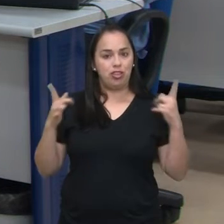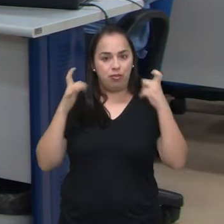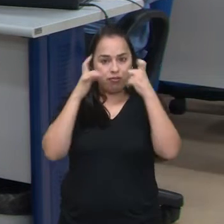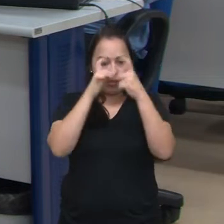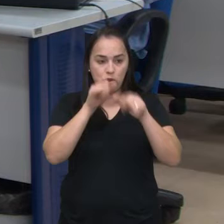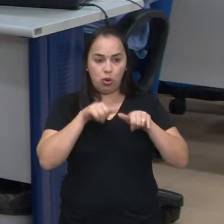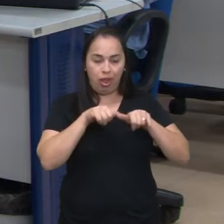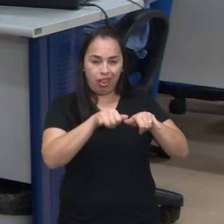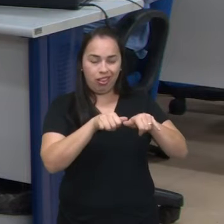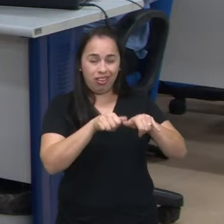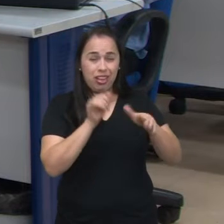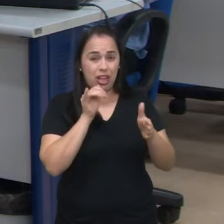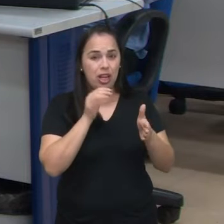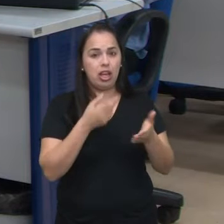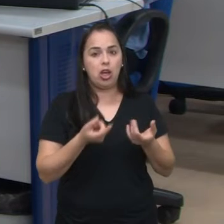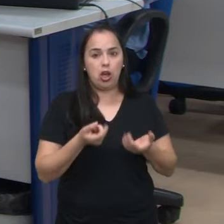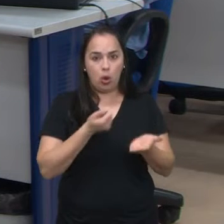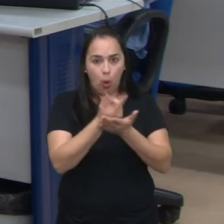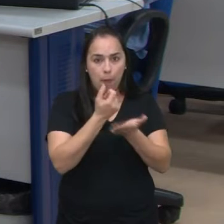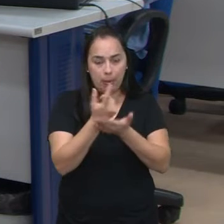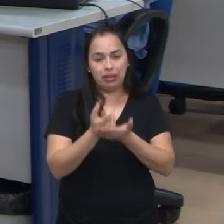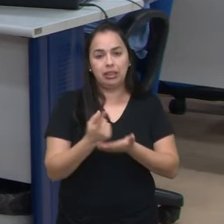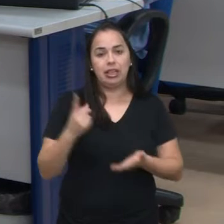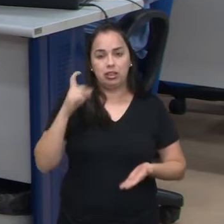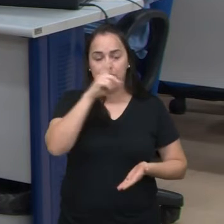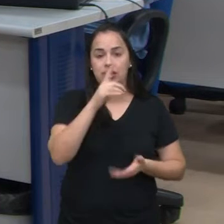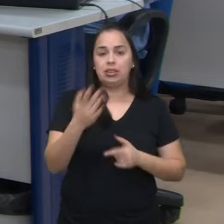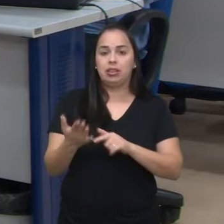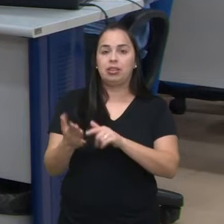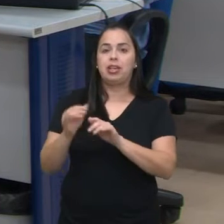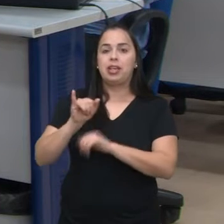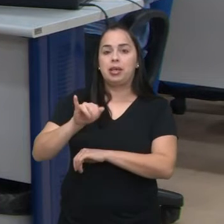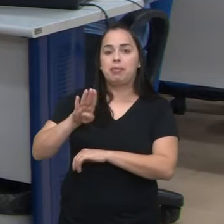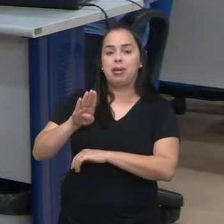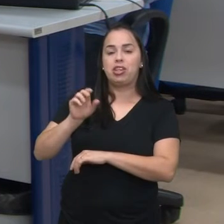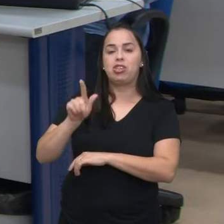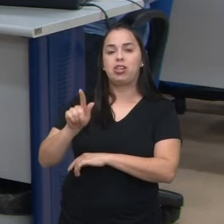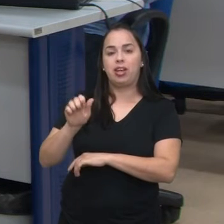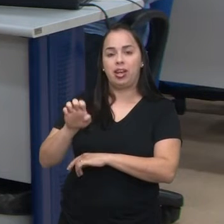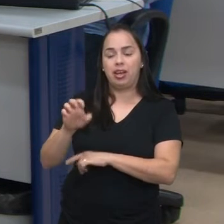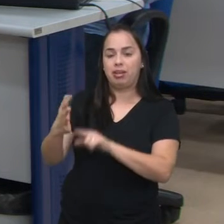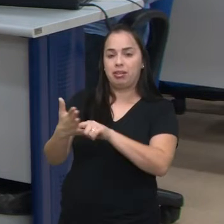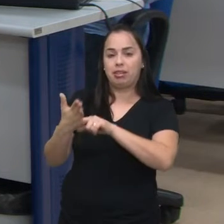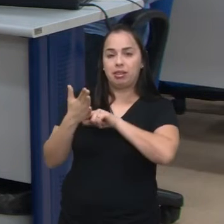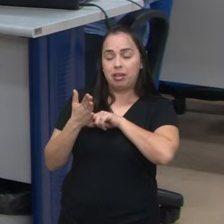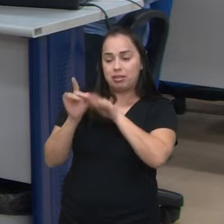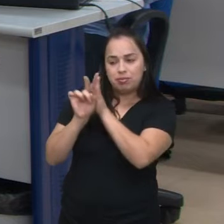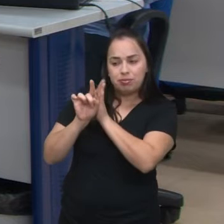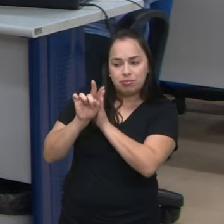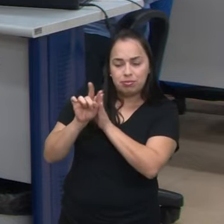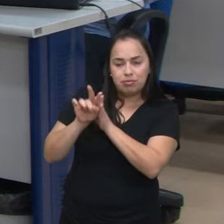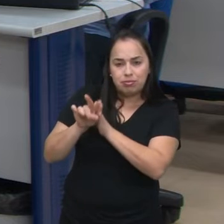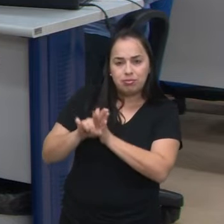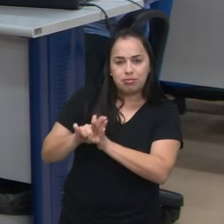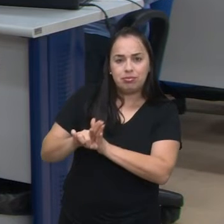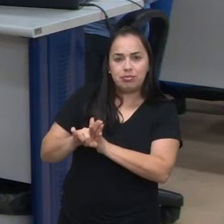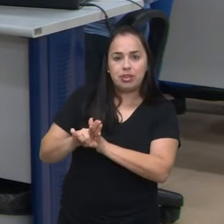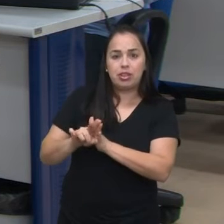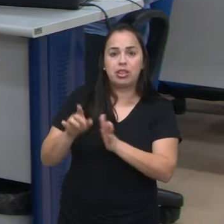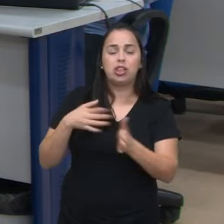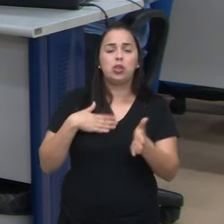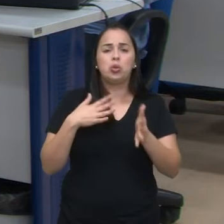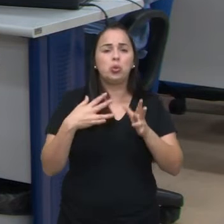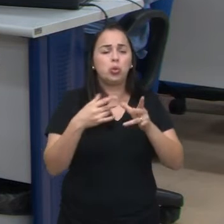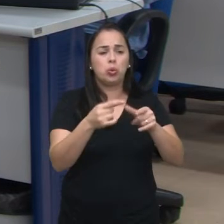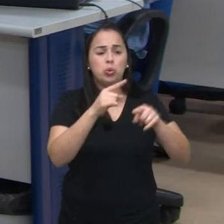difícil fazer compras sem pesar o bolso aqui no país né dados do IBGE mostraram que mais da metade de todos os itens analisados para